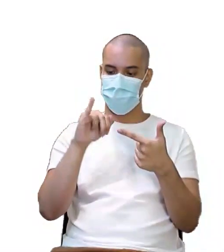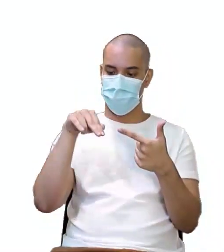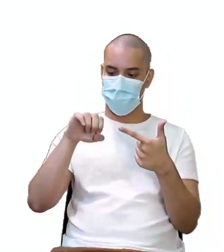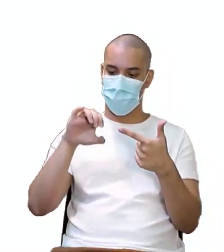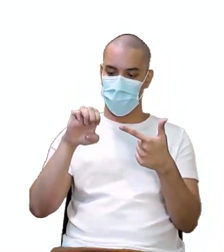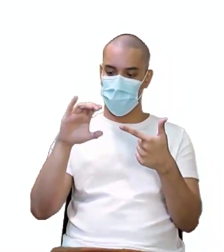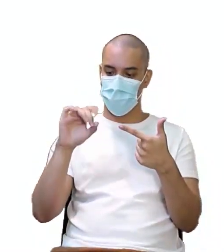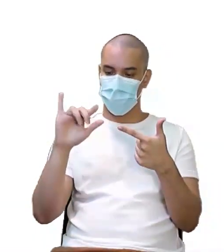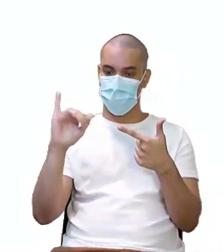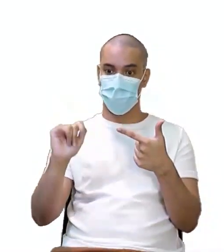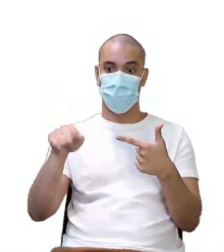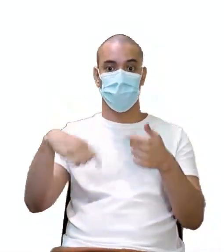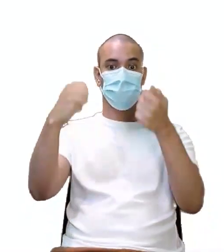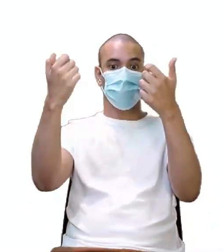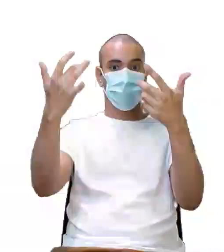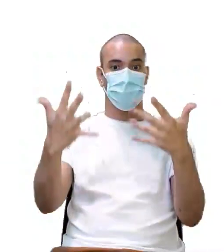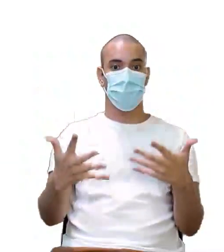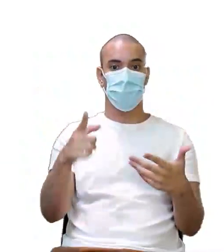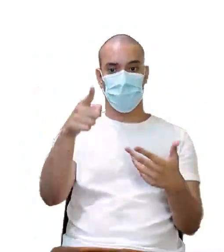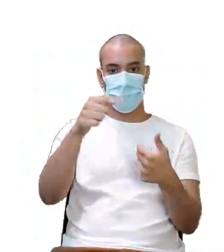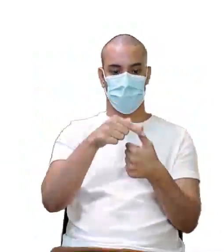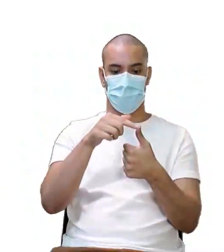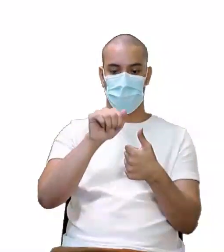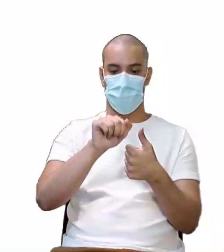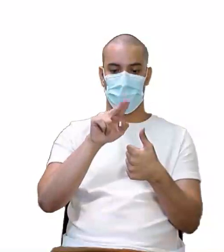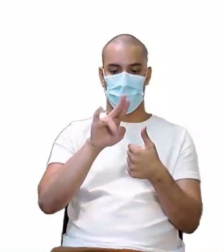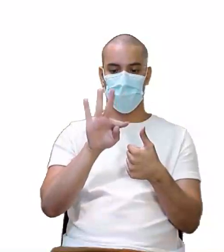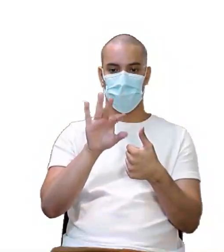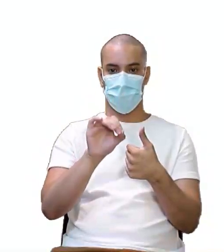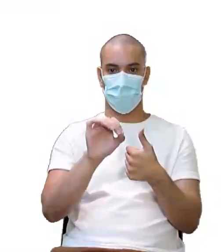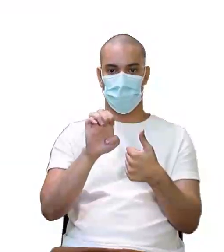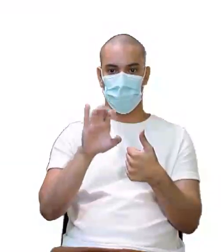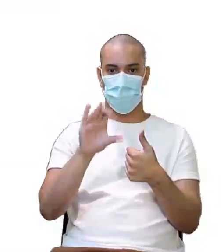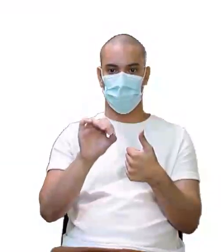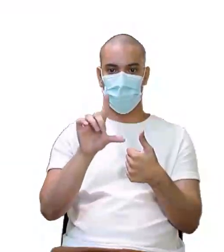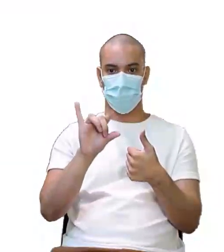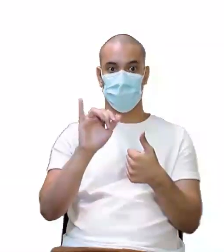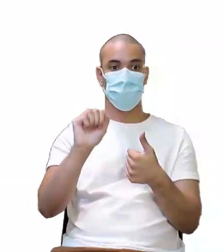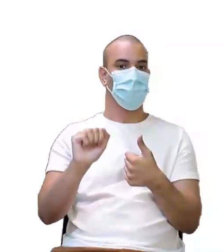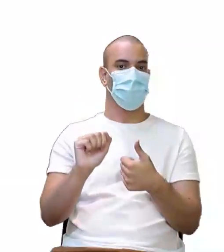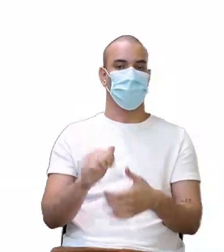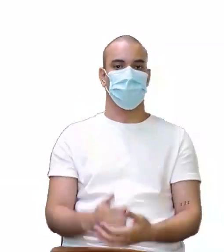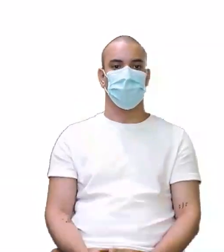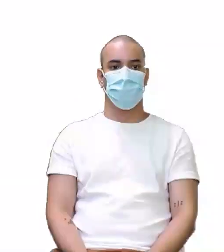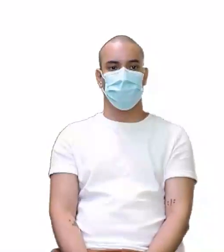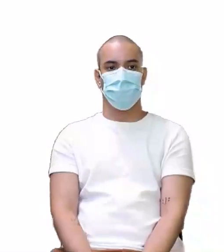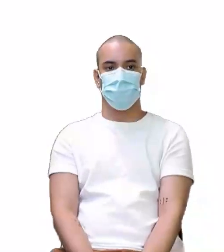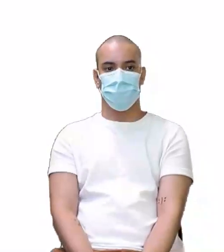sinecologia. Ele está pedindo aqui para a gente descrever a autoecologia.